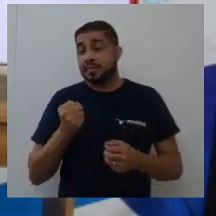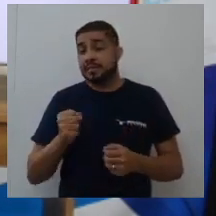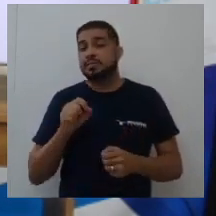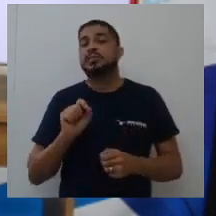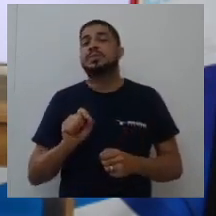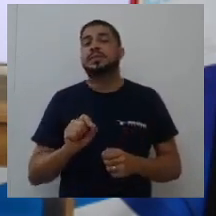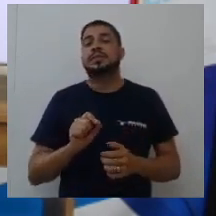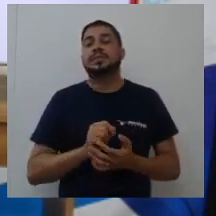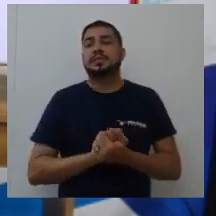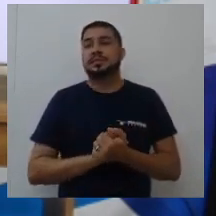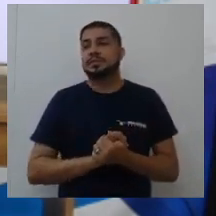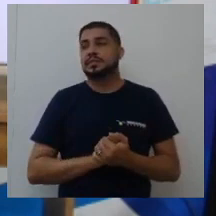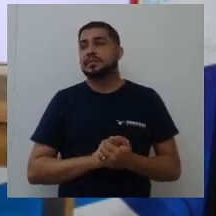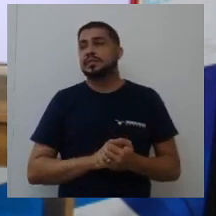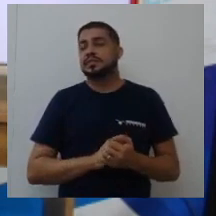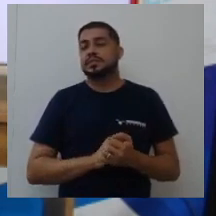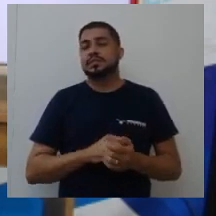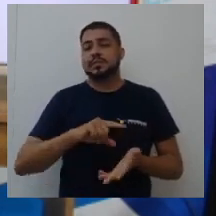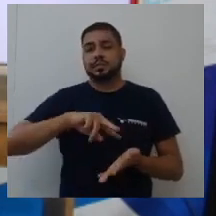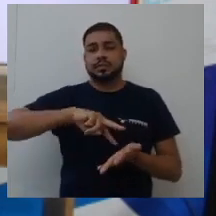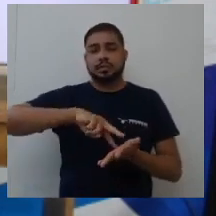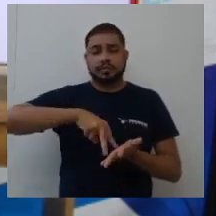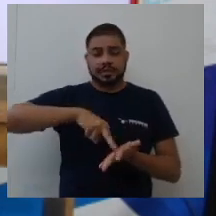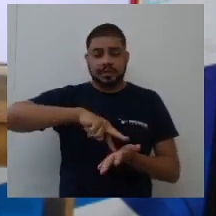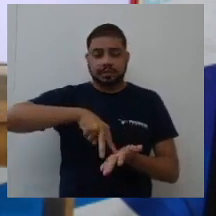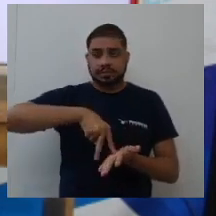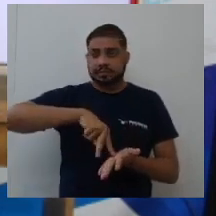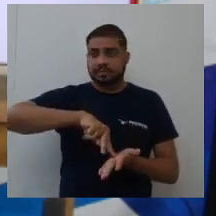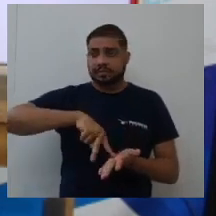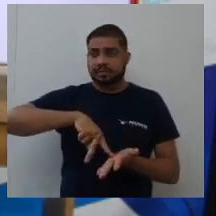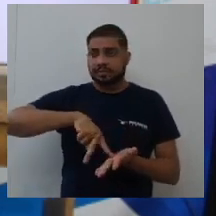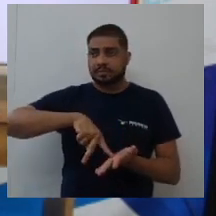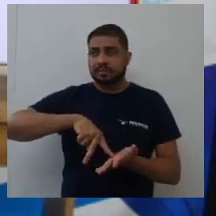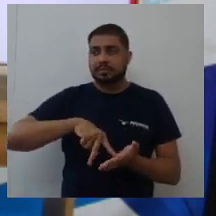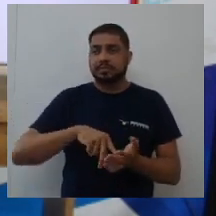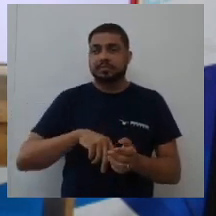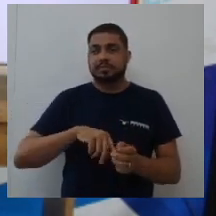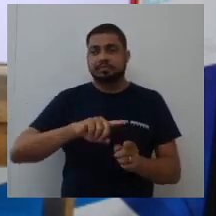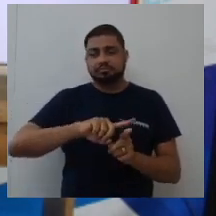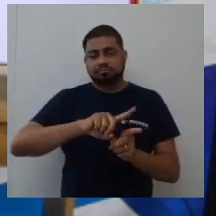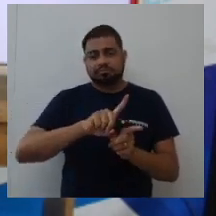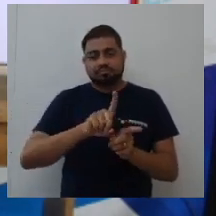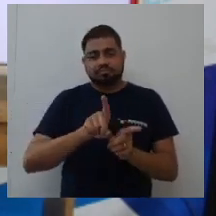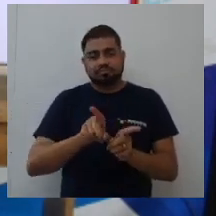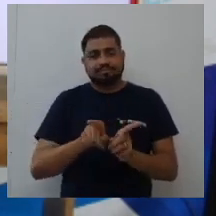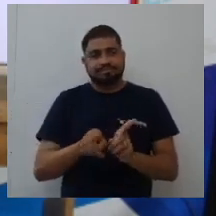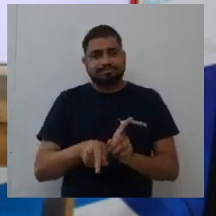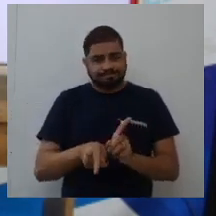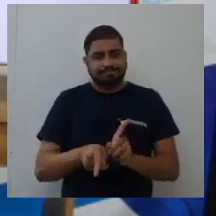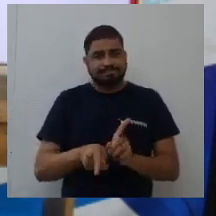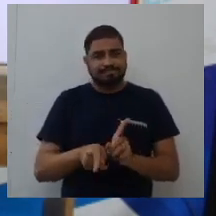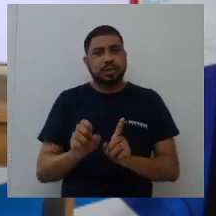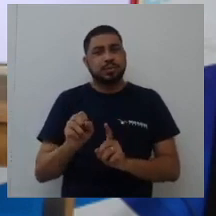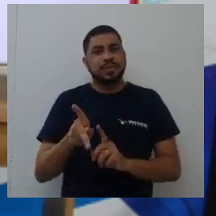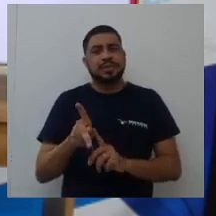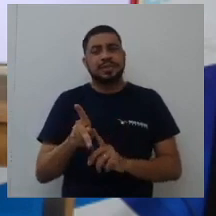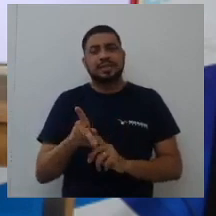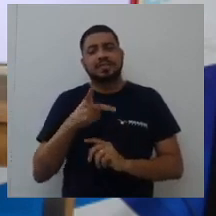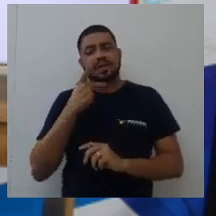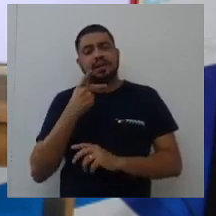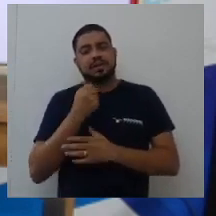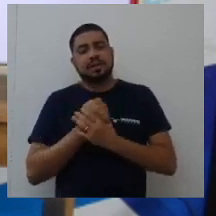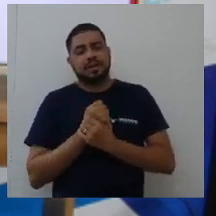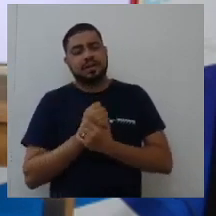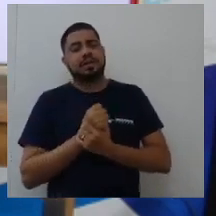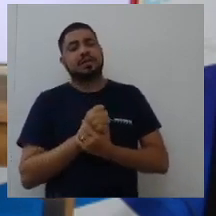então, o compasso e eles vieram aqui, ó. Ok? Tranquilão? E disseram,